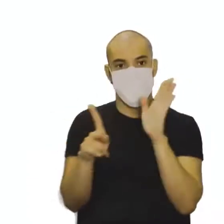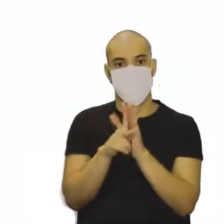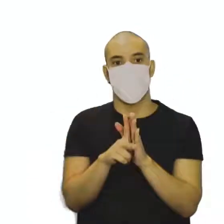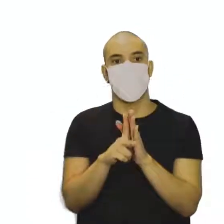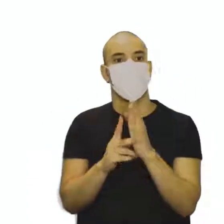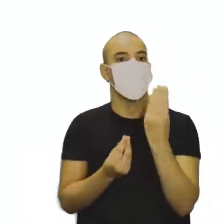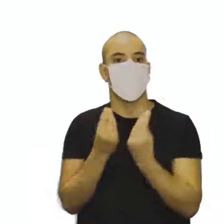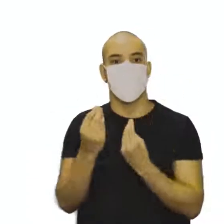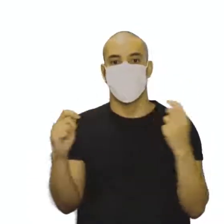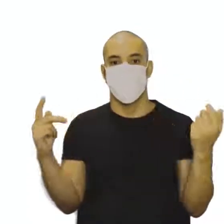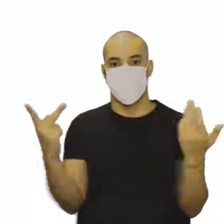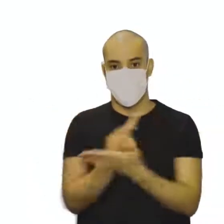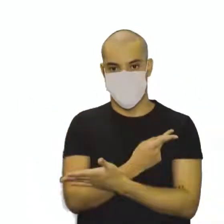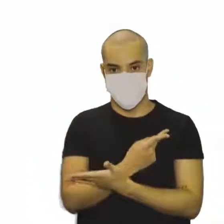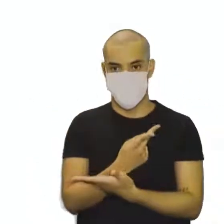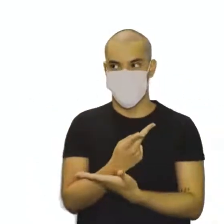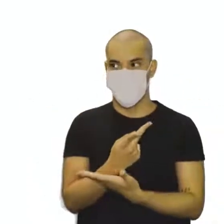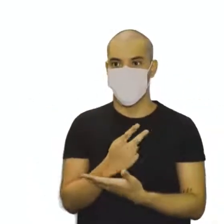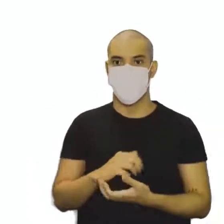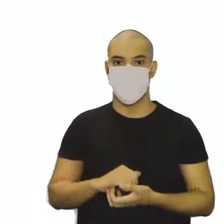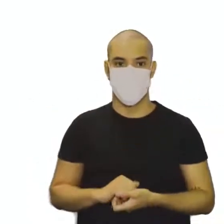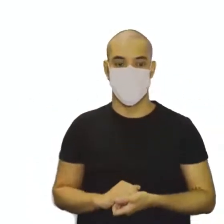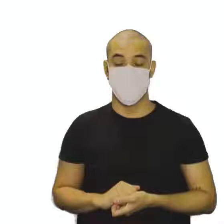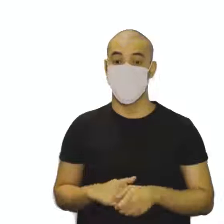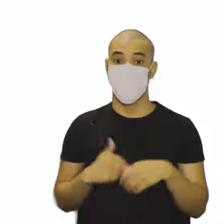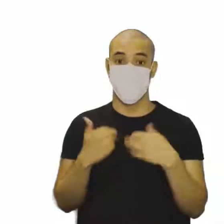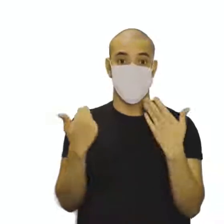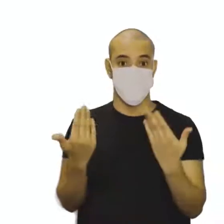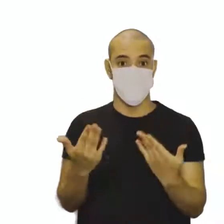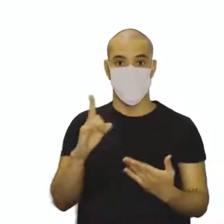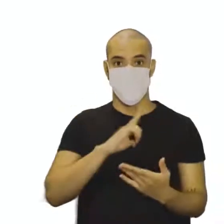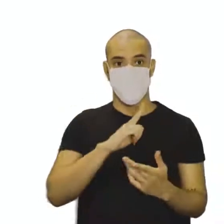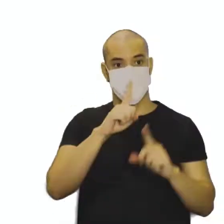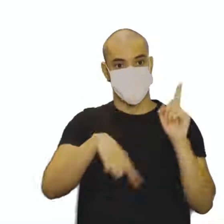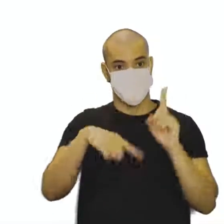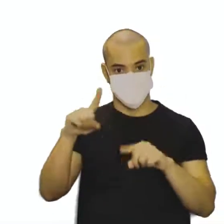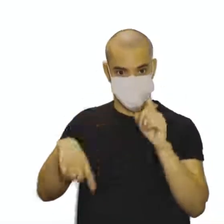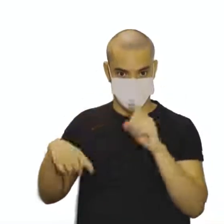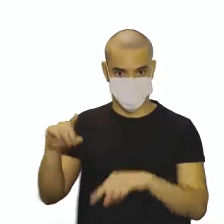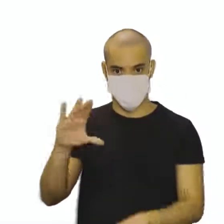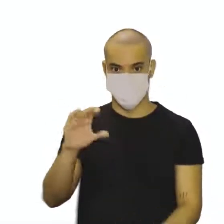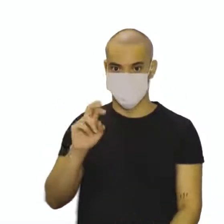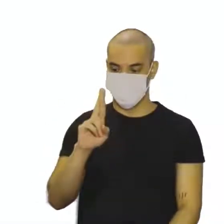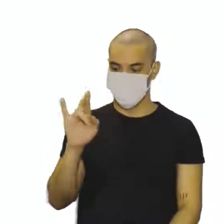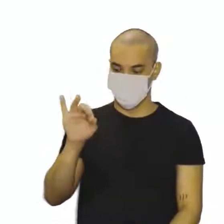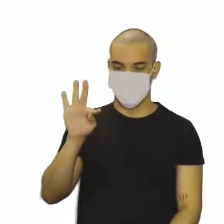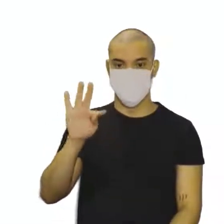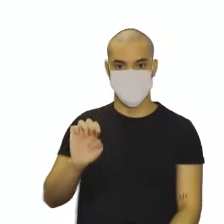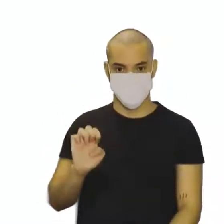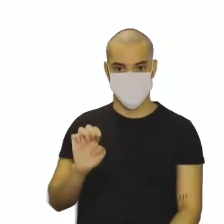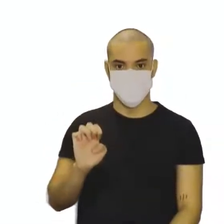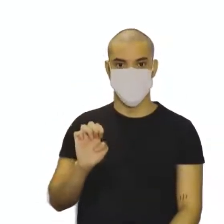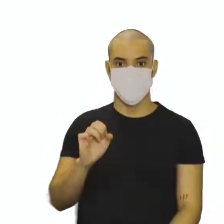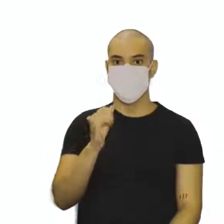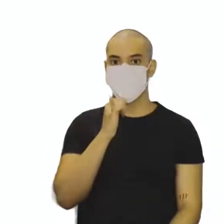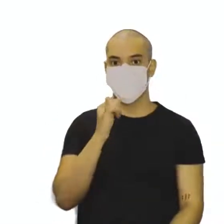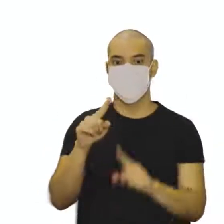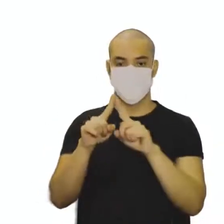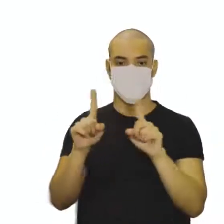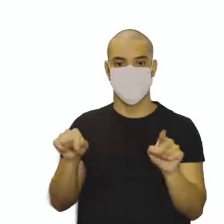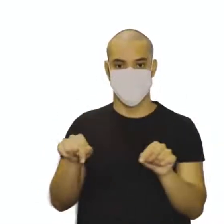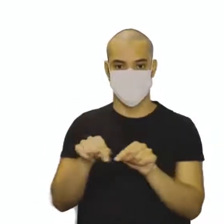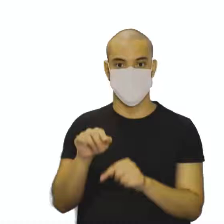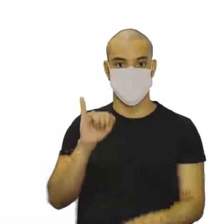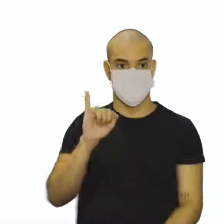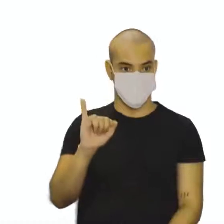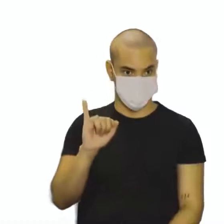campo magnético, um fluxo magnético, certo? Bom, quando há variação da corrente, eu vou colocar aqui ΔI, delta é